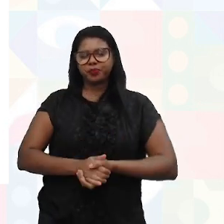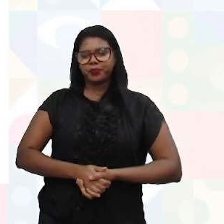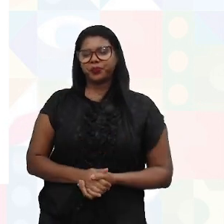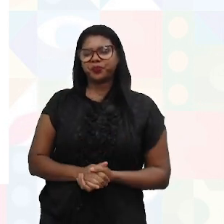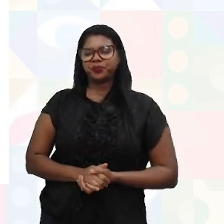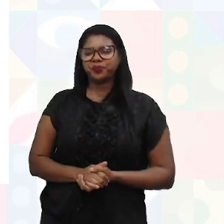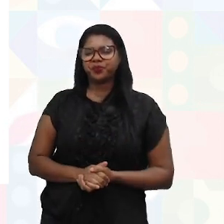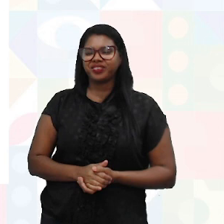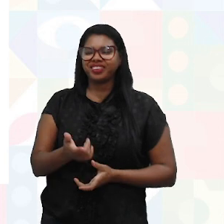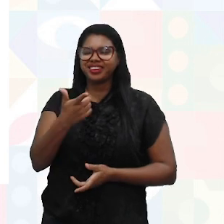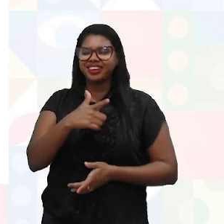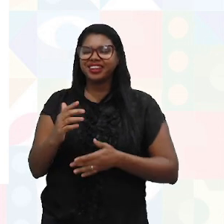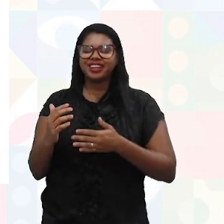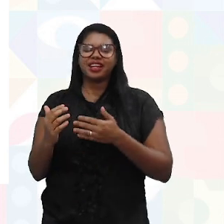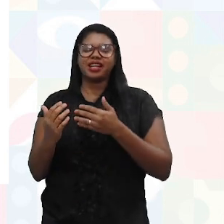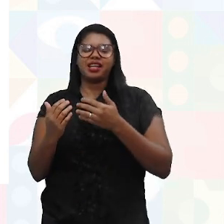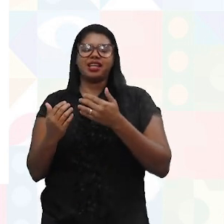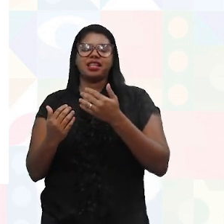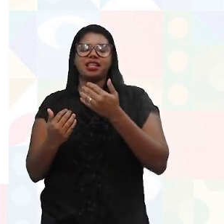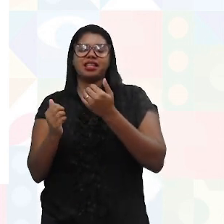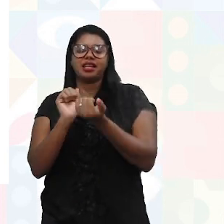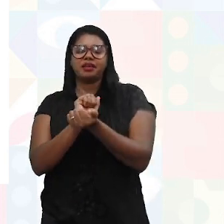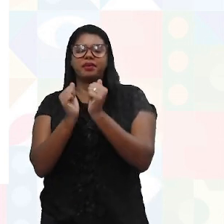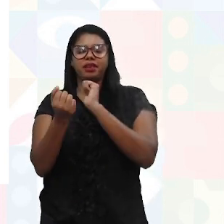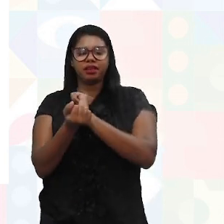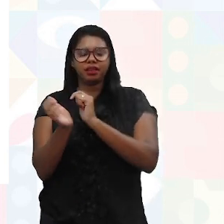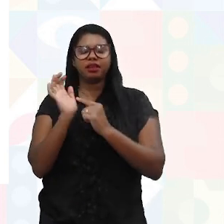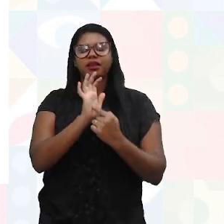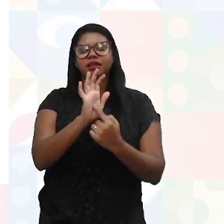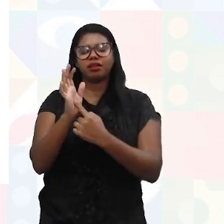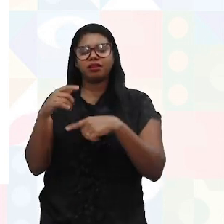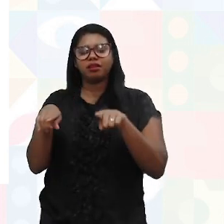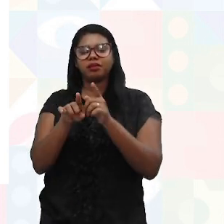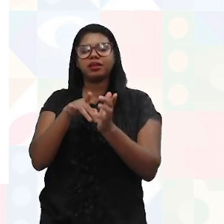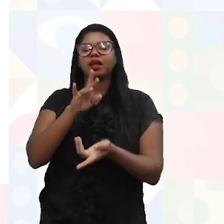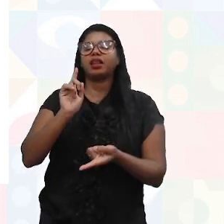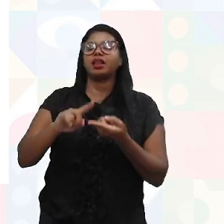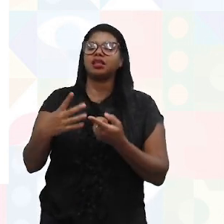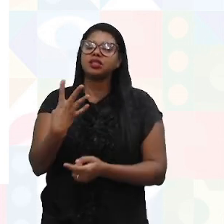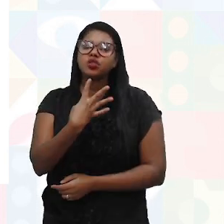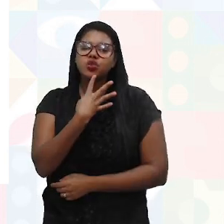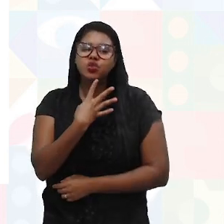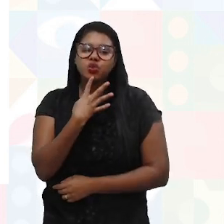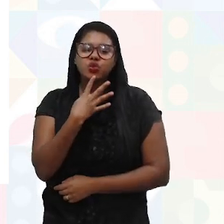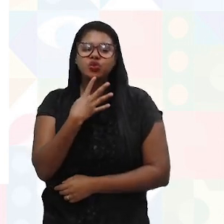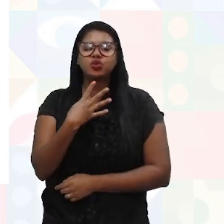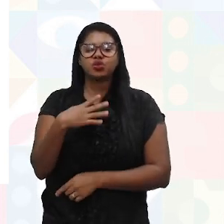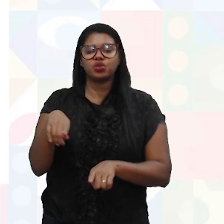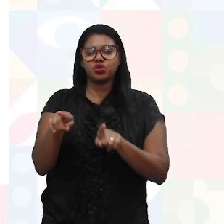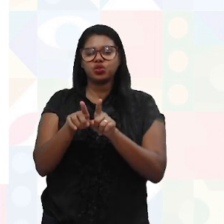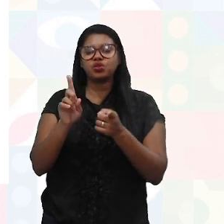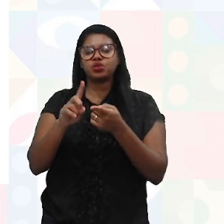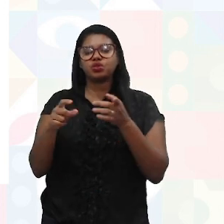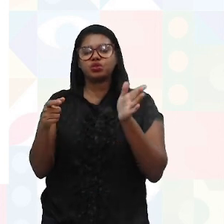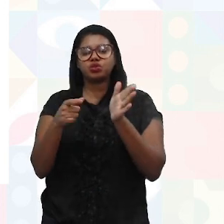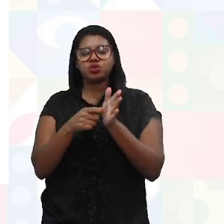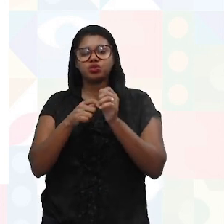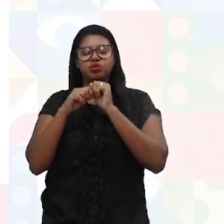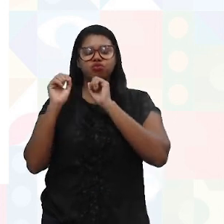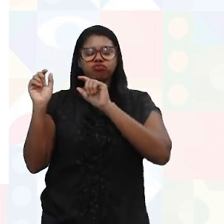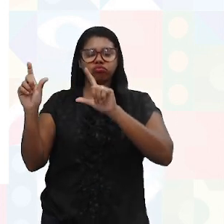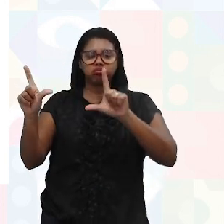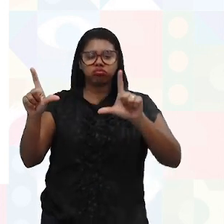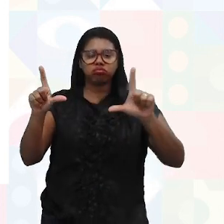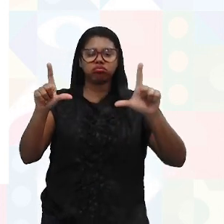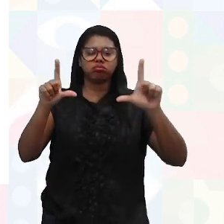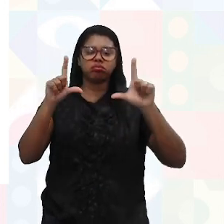Outra habilidade, outra atribuição, né, do ilustrador é conhecer justamente as ferramentas de software de edição de imagem,